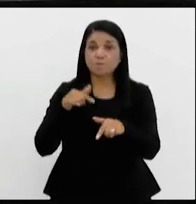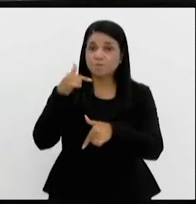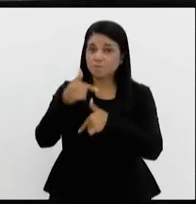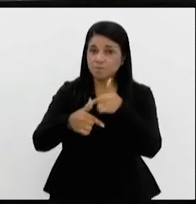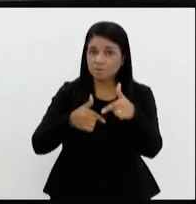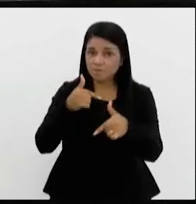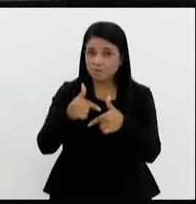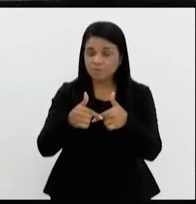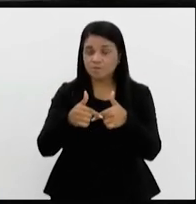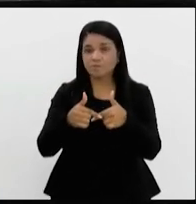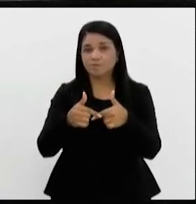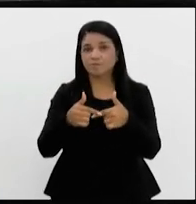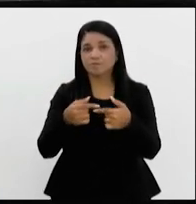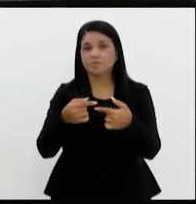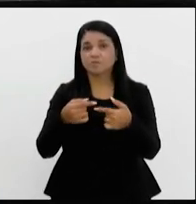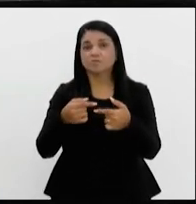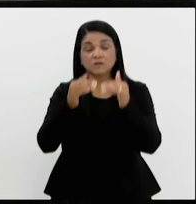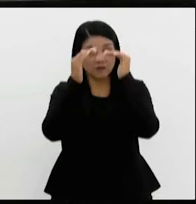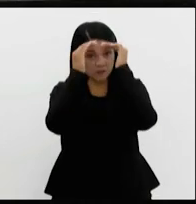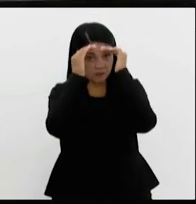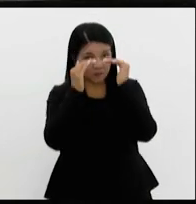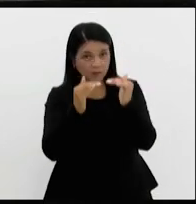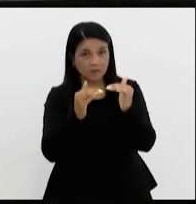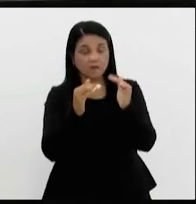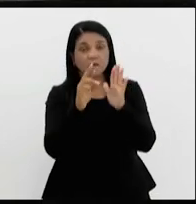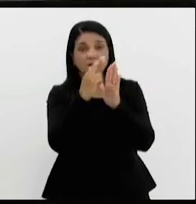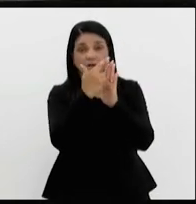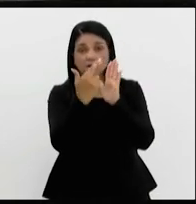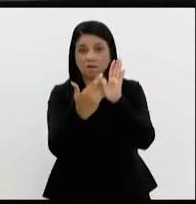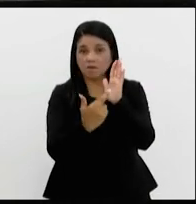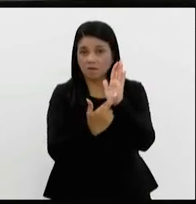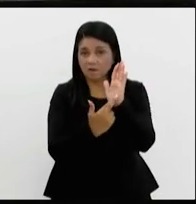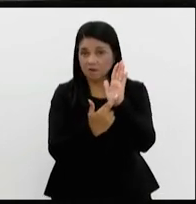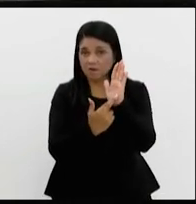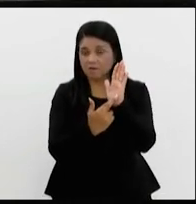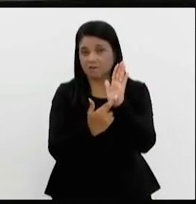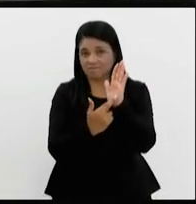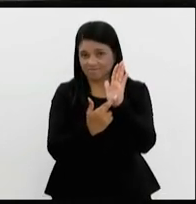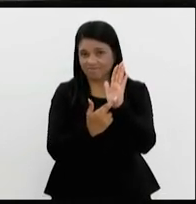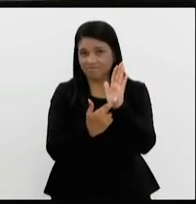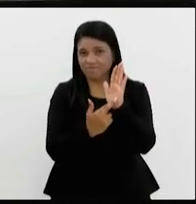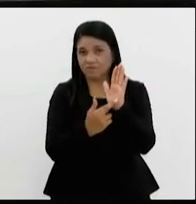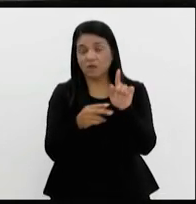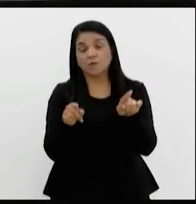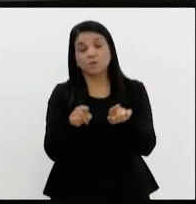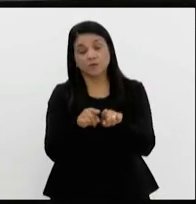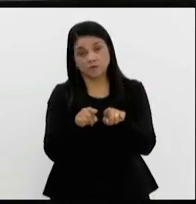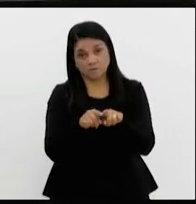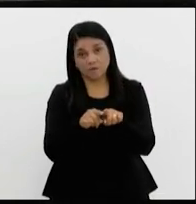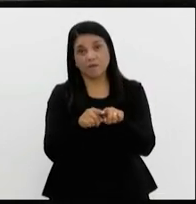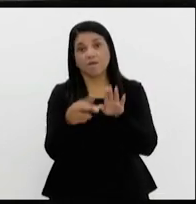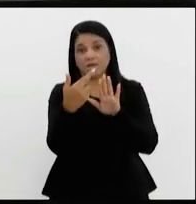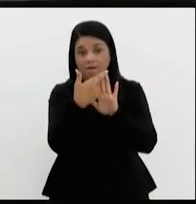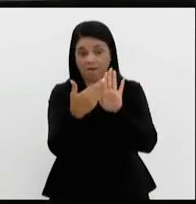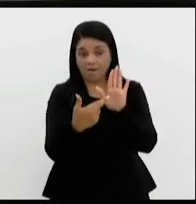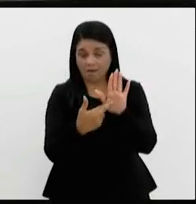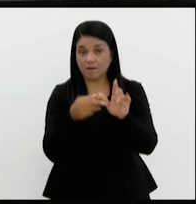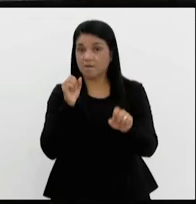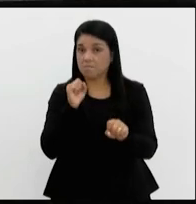contrário. Respeitai as regras do jogo quando ela vos freia.